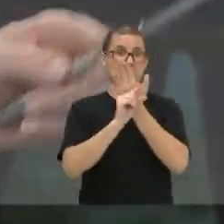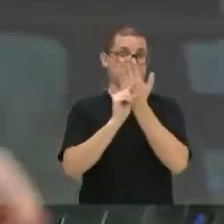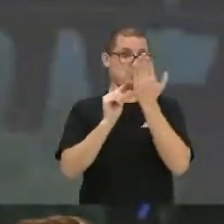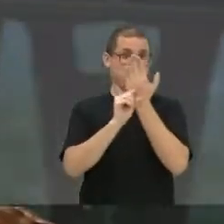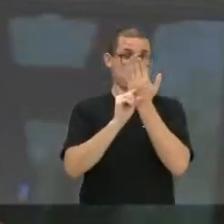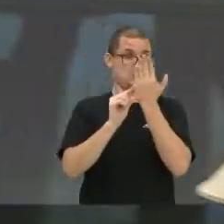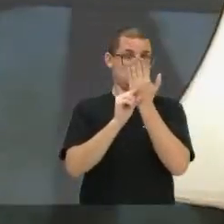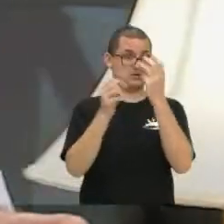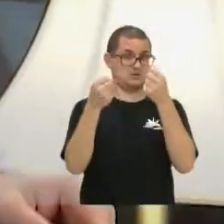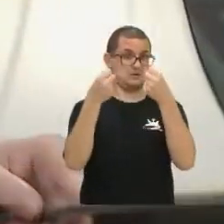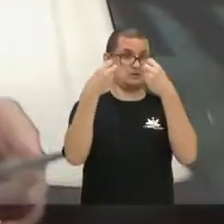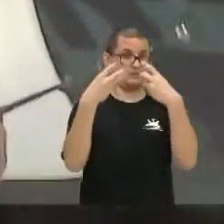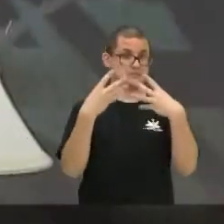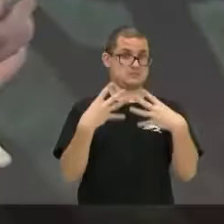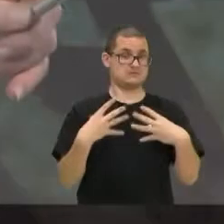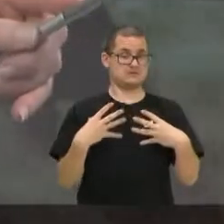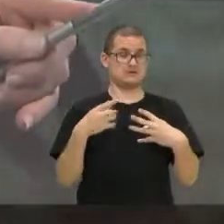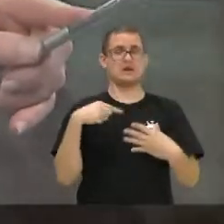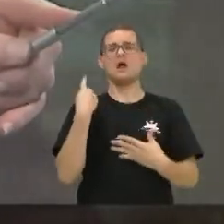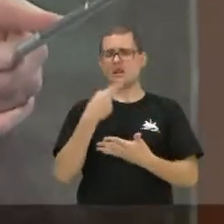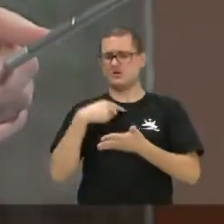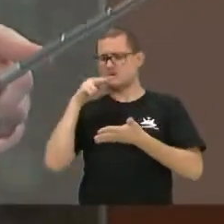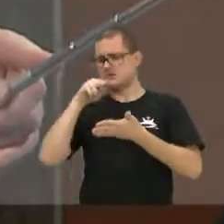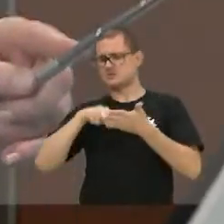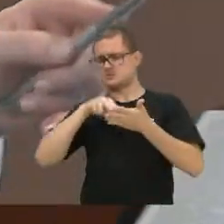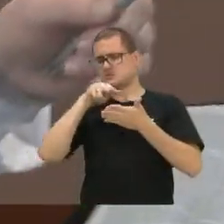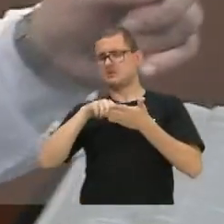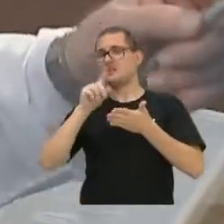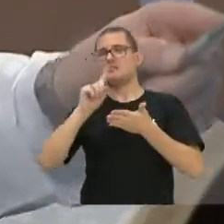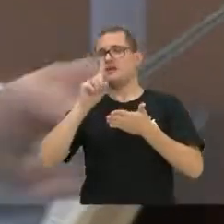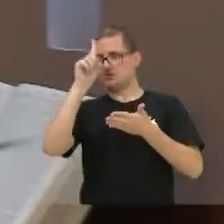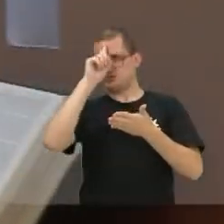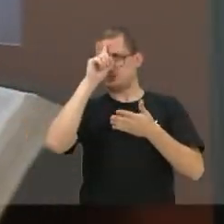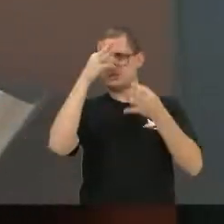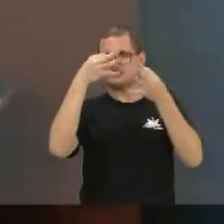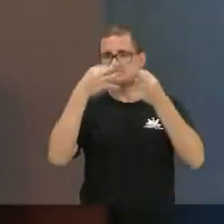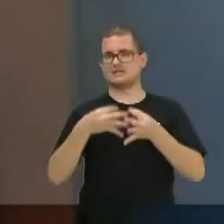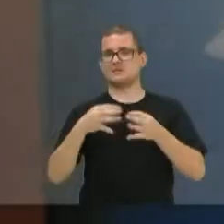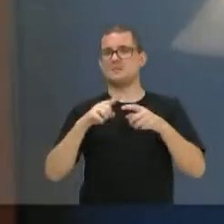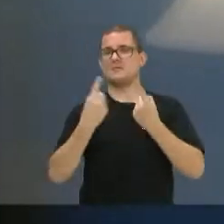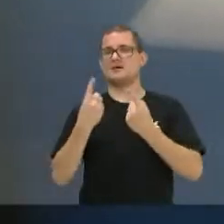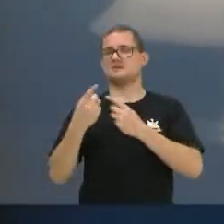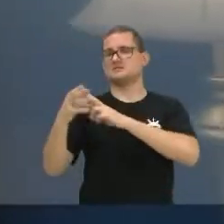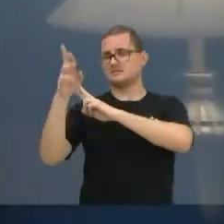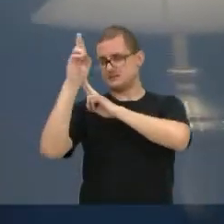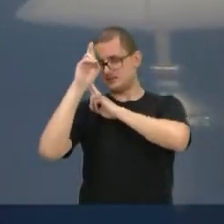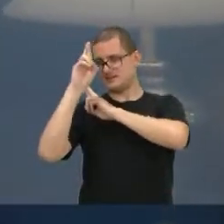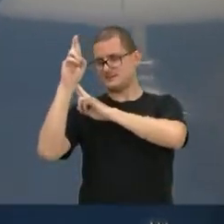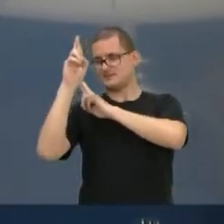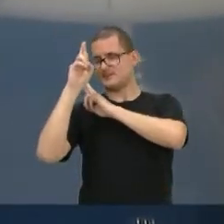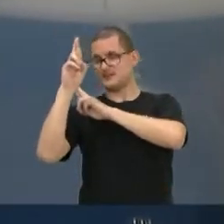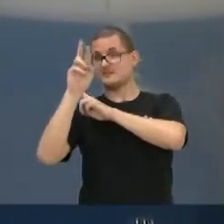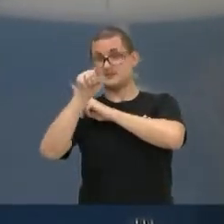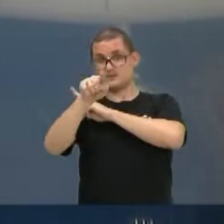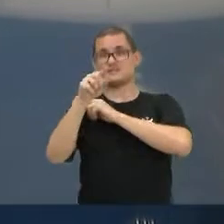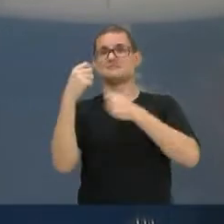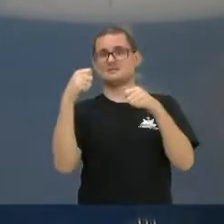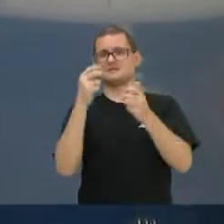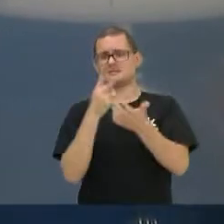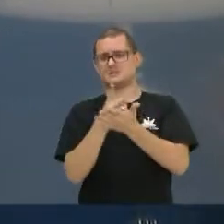oferece ao seu leitor não há data mas a esperança seja forte